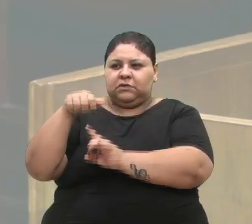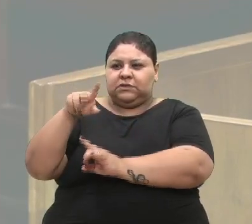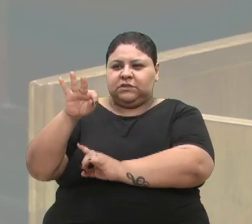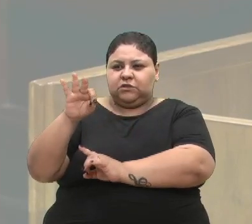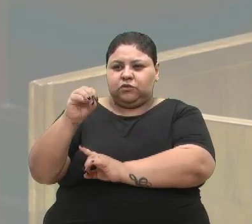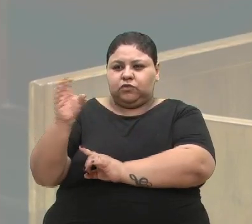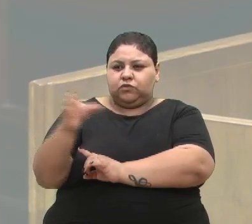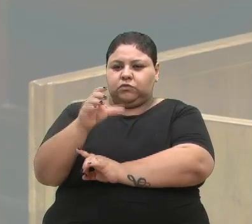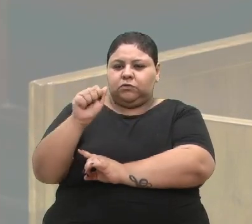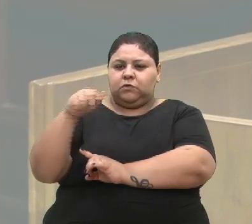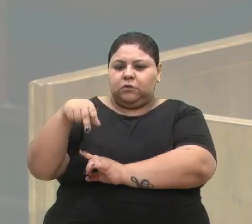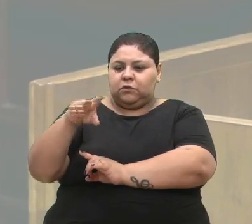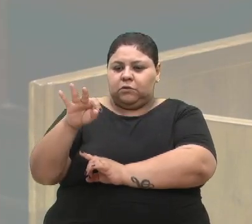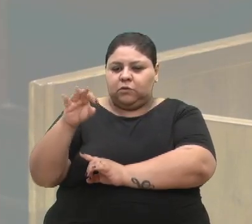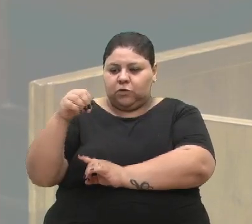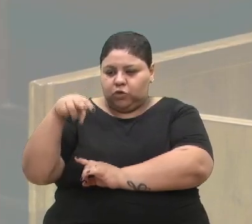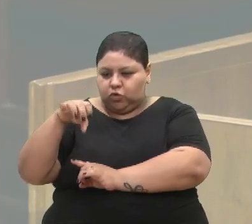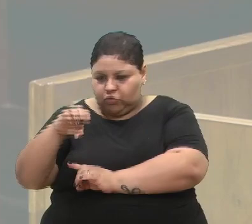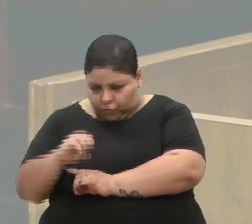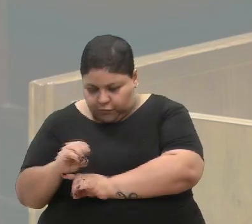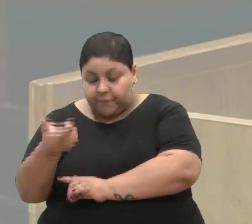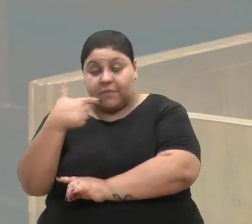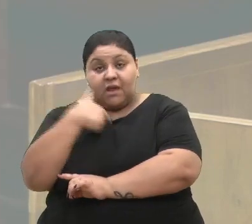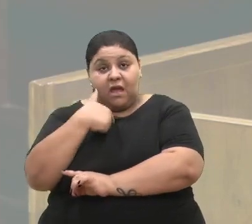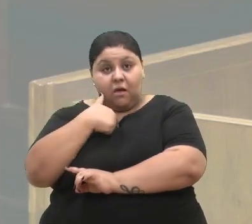presença. Eu,